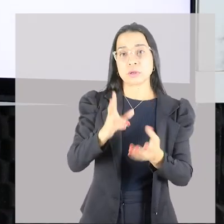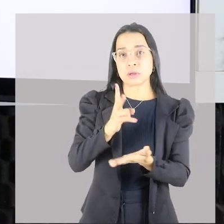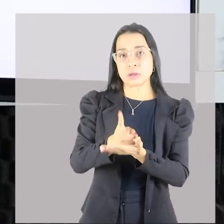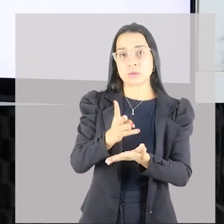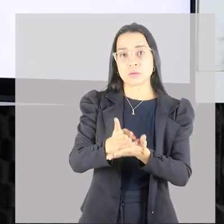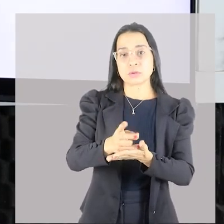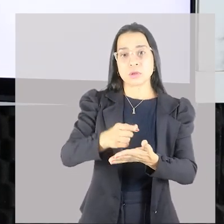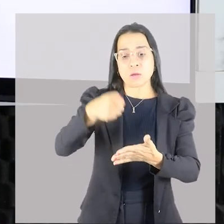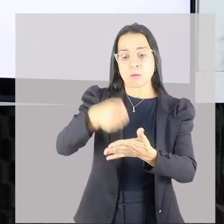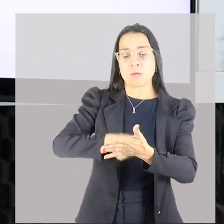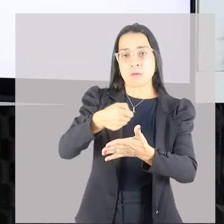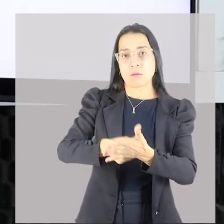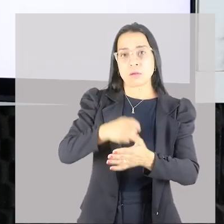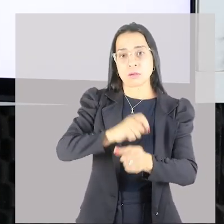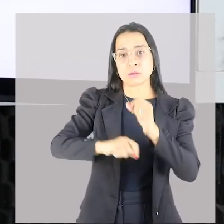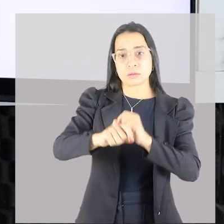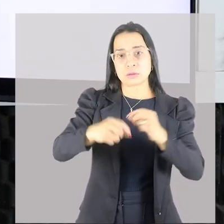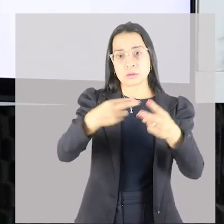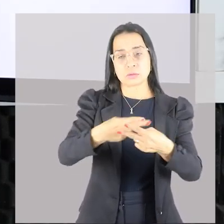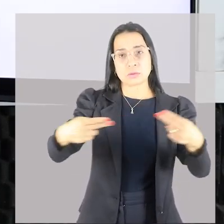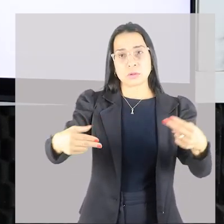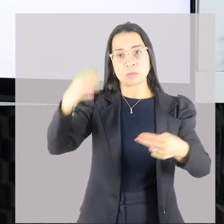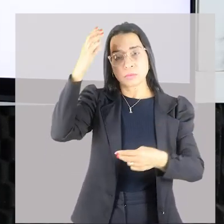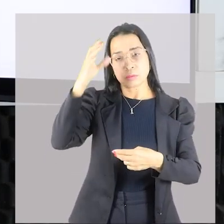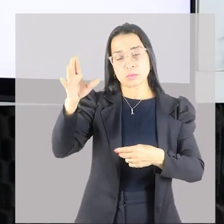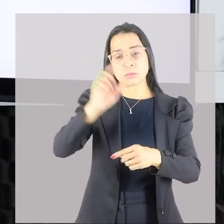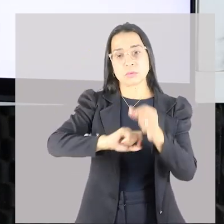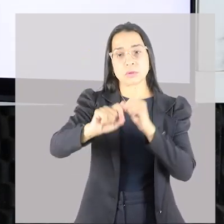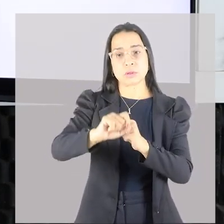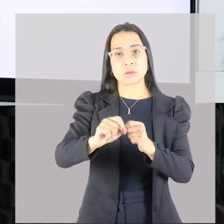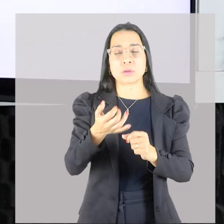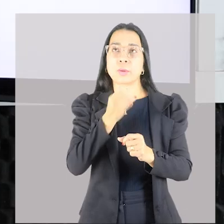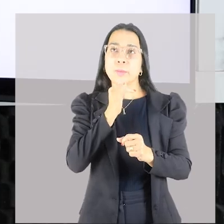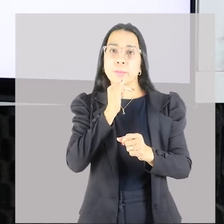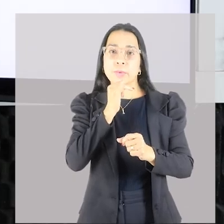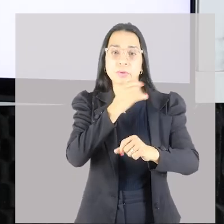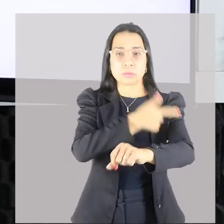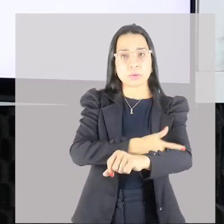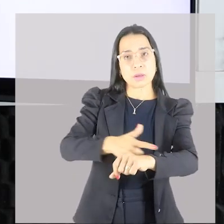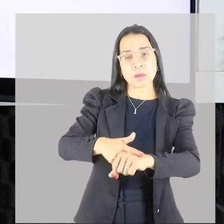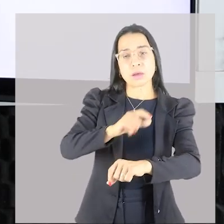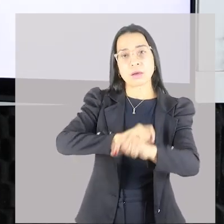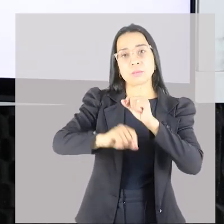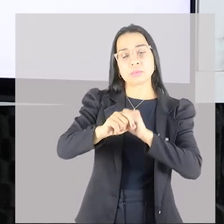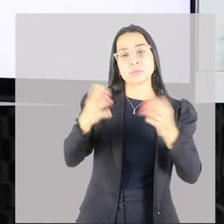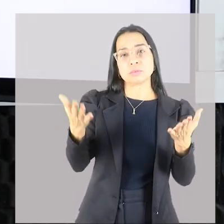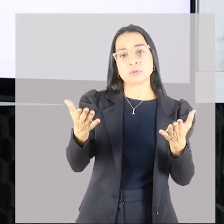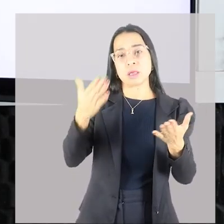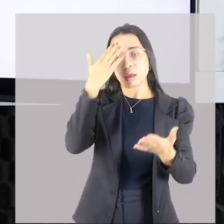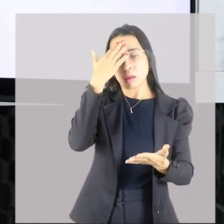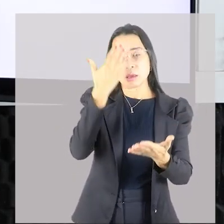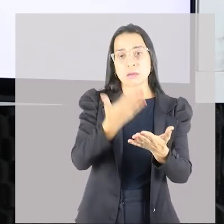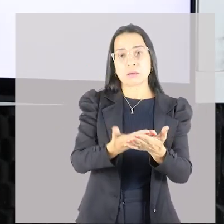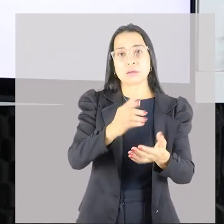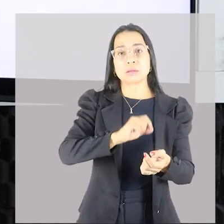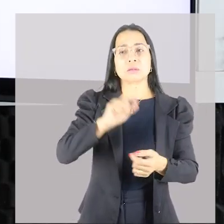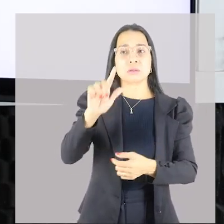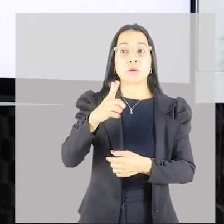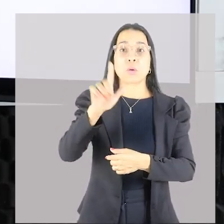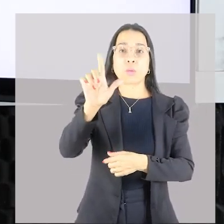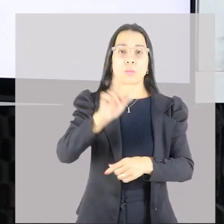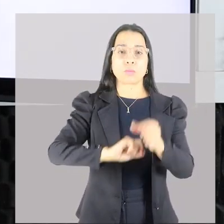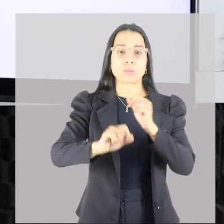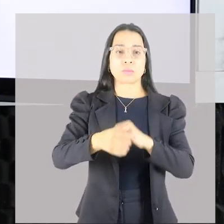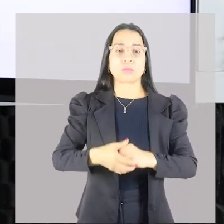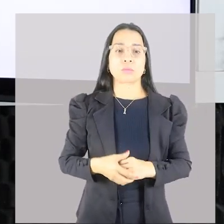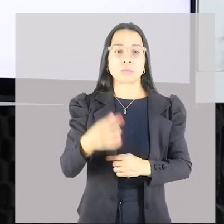a resistência dos seus elementos culturais, hábitos, costumes, crenças e etc. Uma das pautas